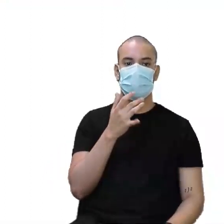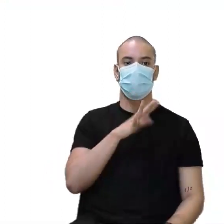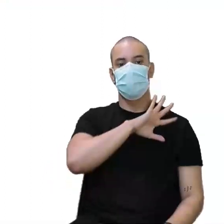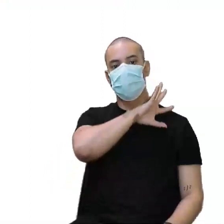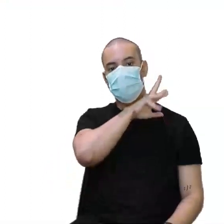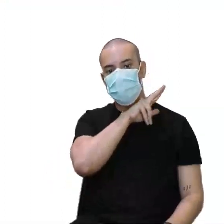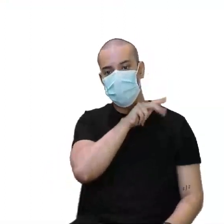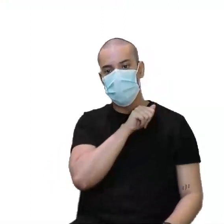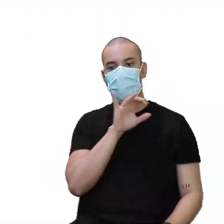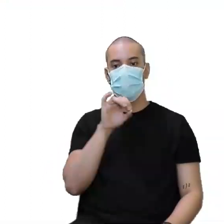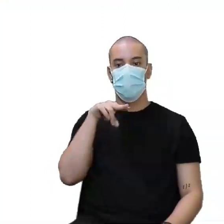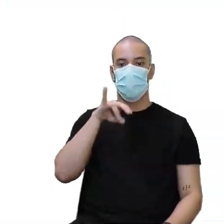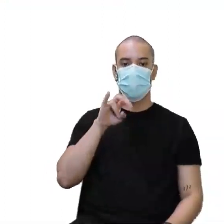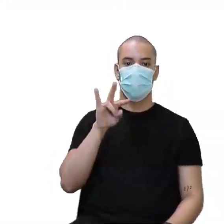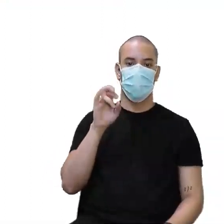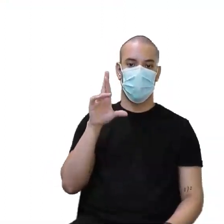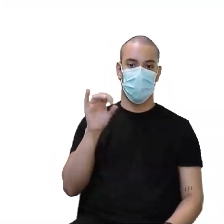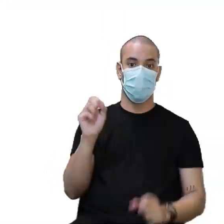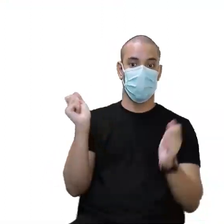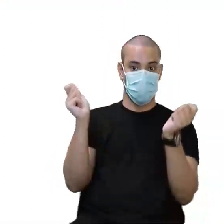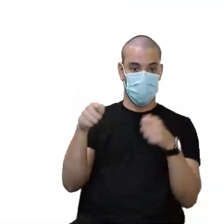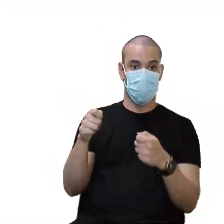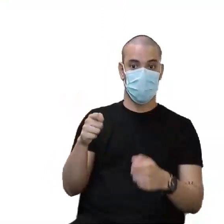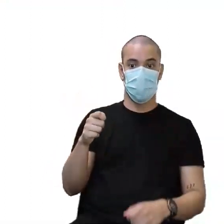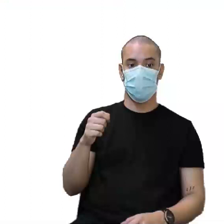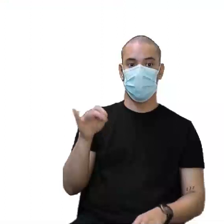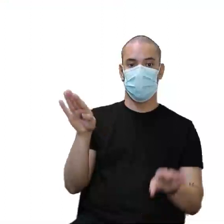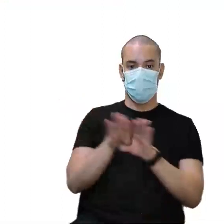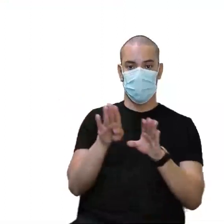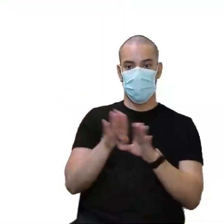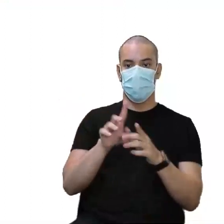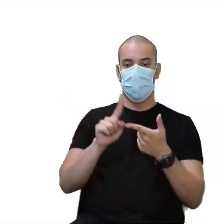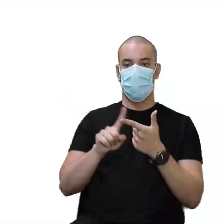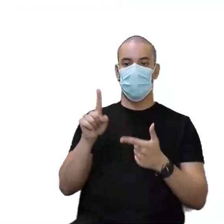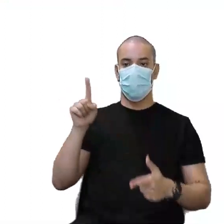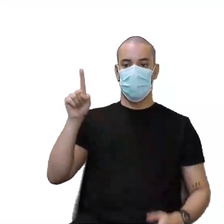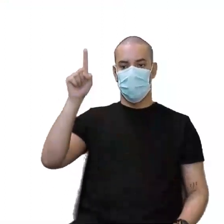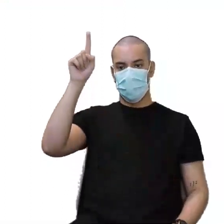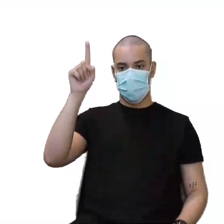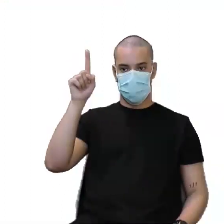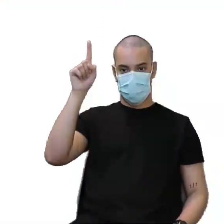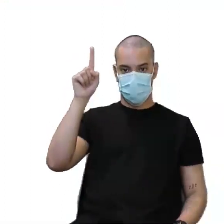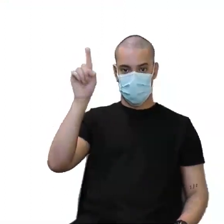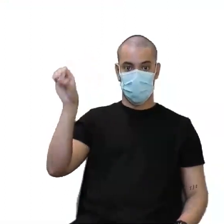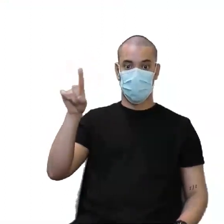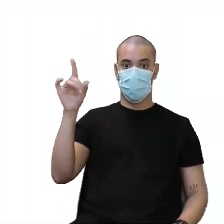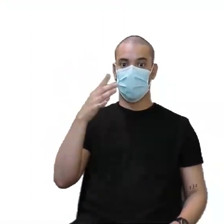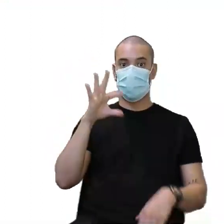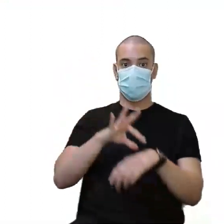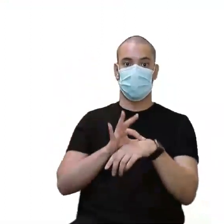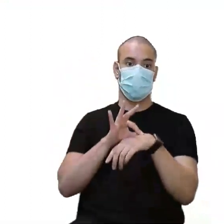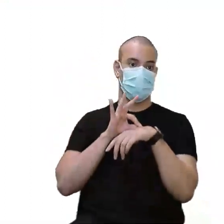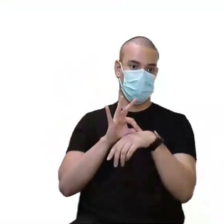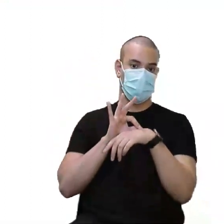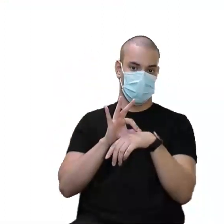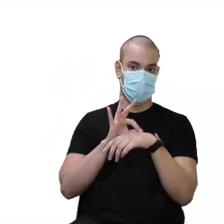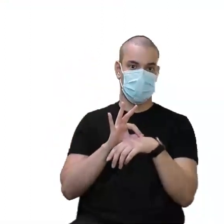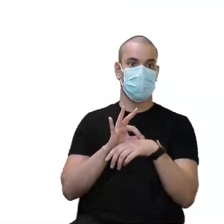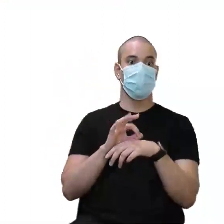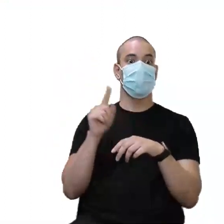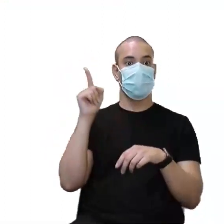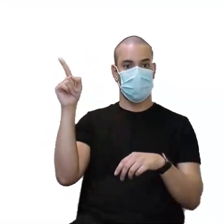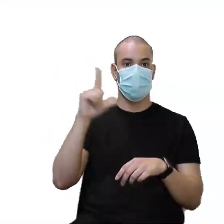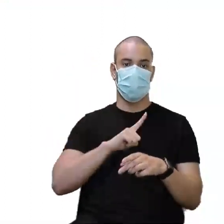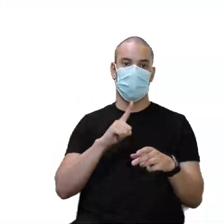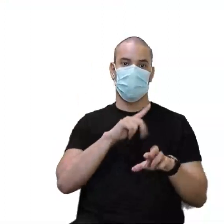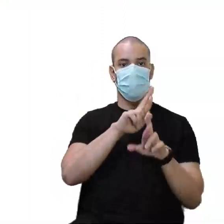animais onívoros, que podem agir como consumidores herbívoros ou como os carnívoros. Perfeito, galera? Então há